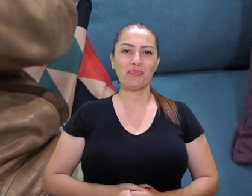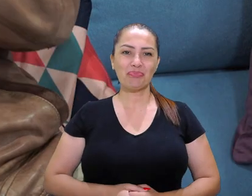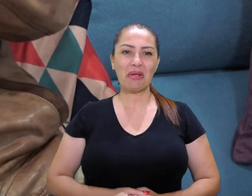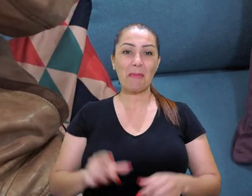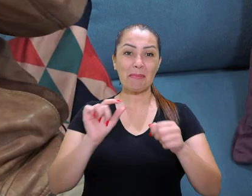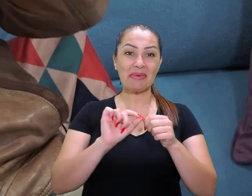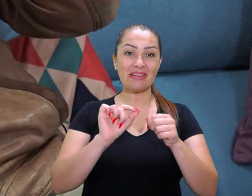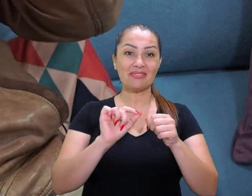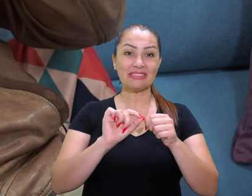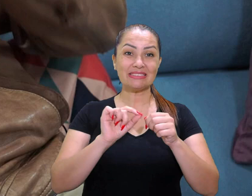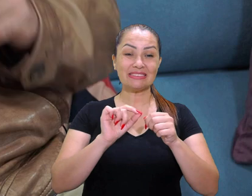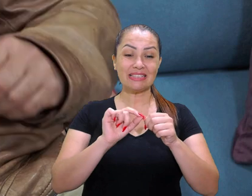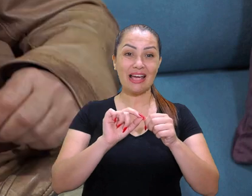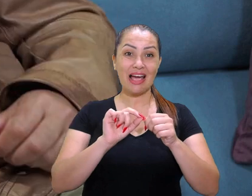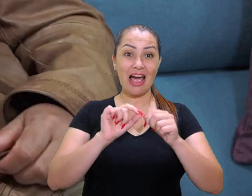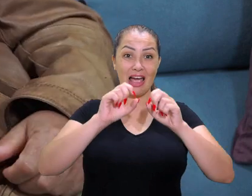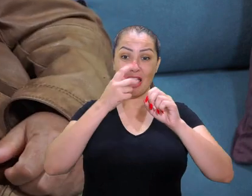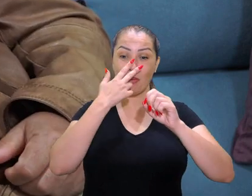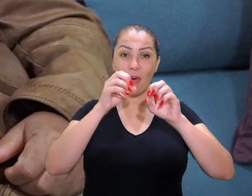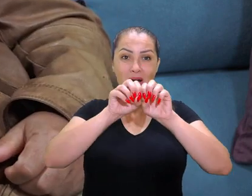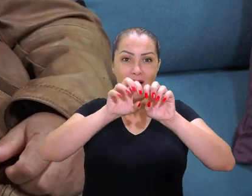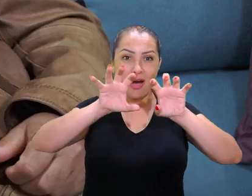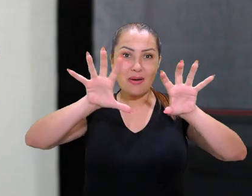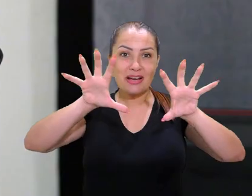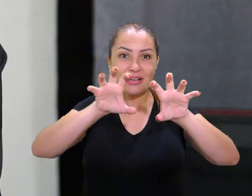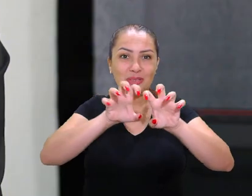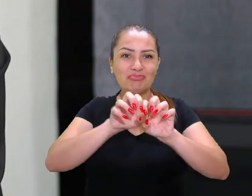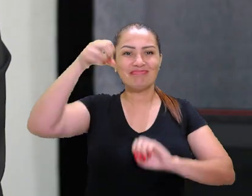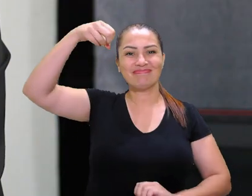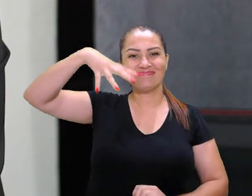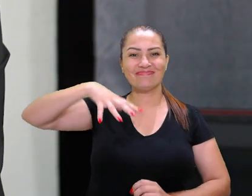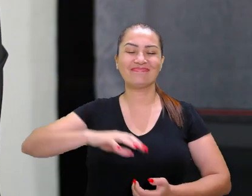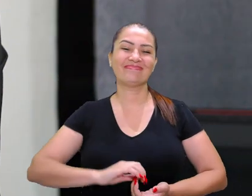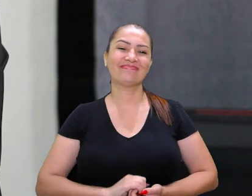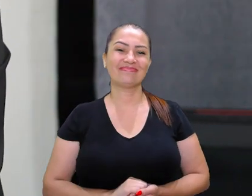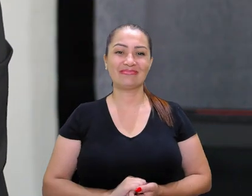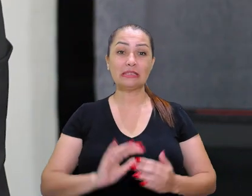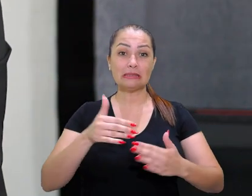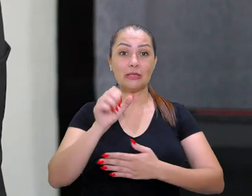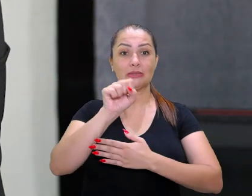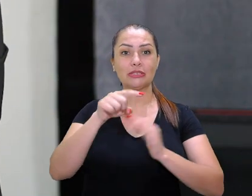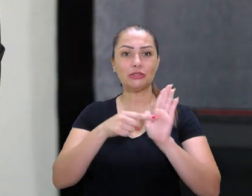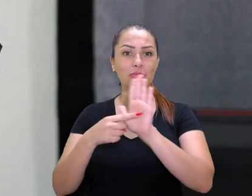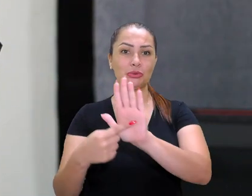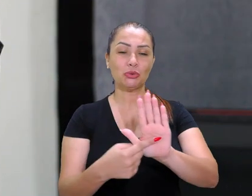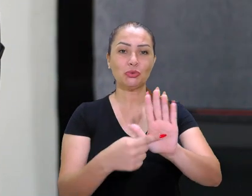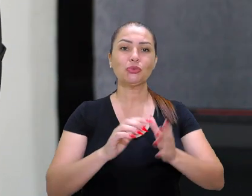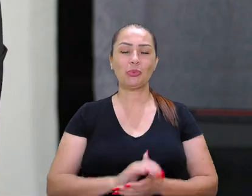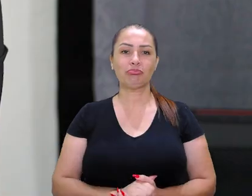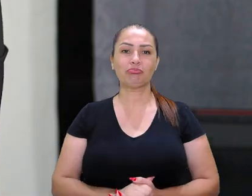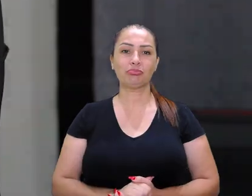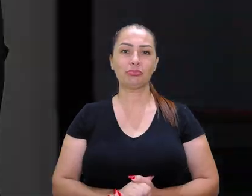questão aumentar e diminuir a luz com dimmer de ventilador. A gente apresentou no Centro Cultural